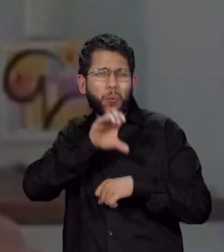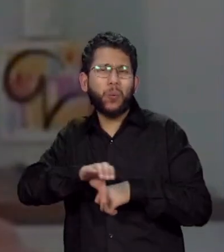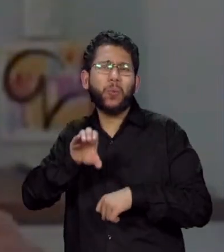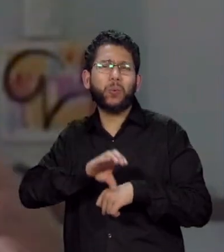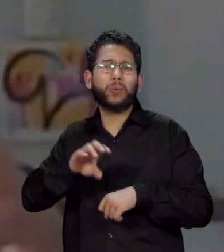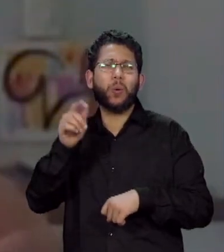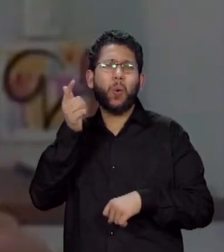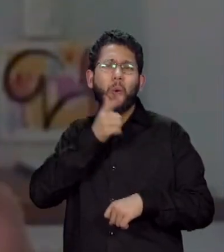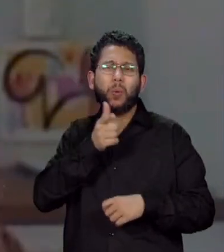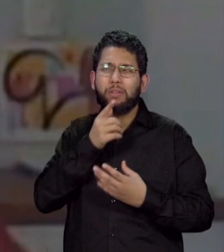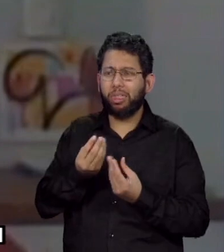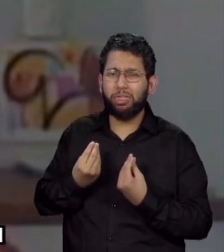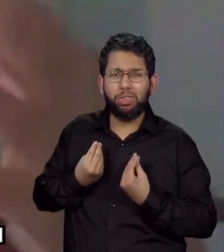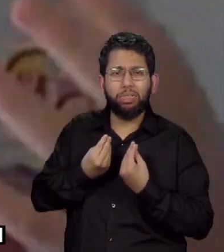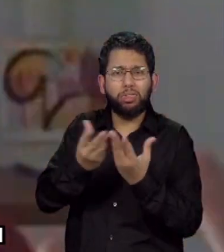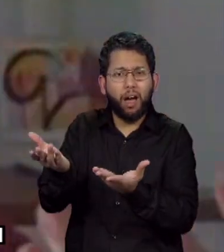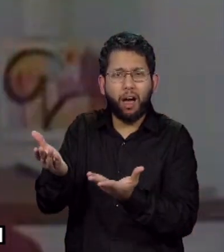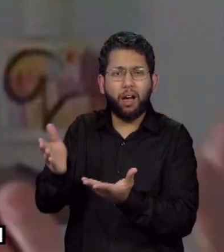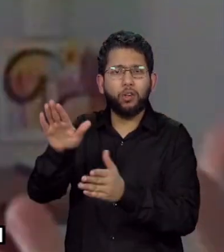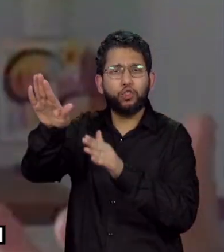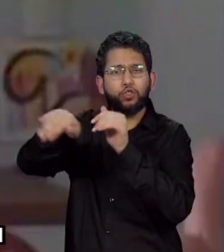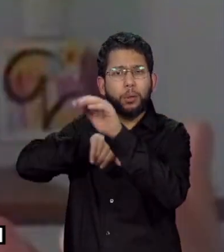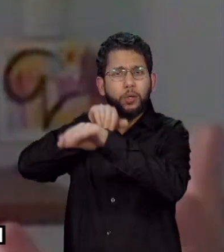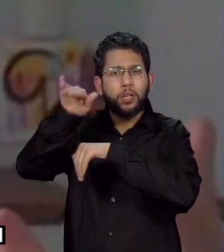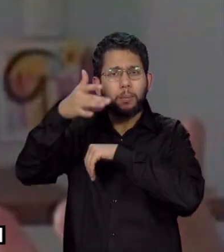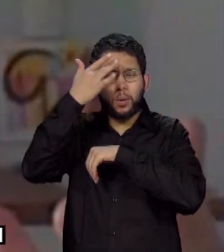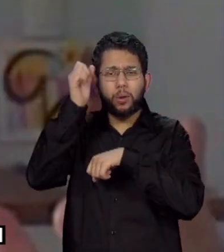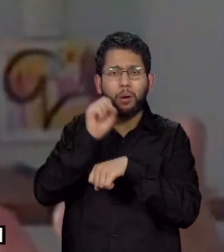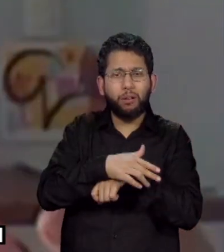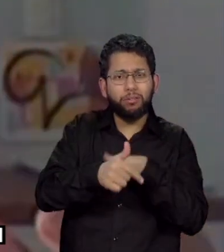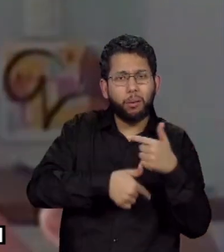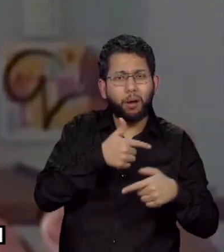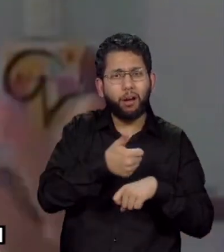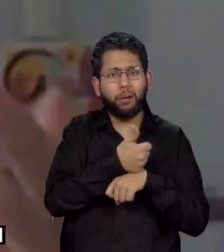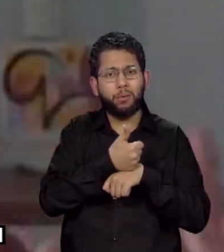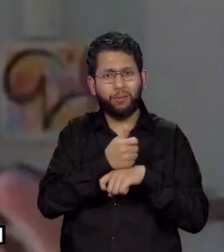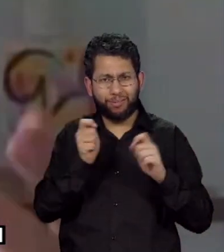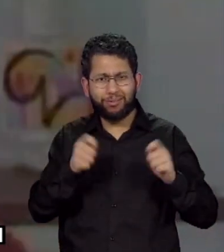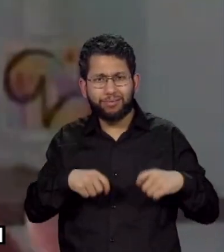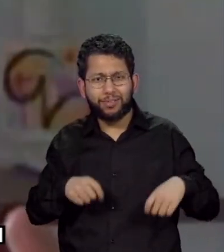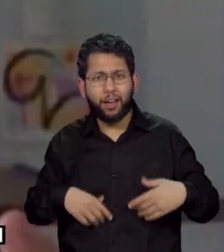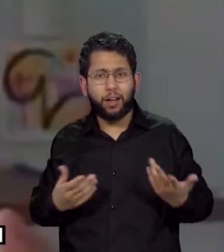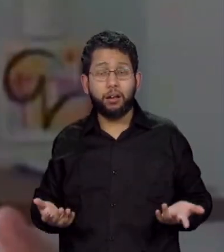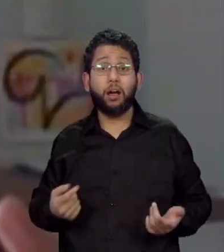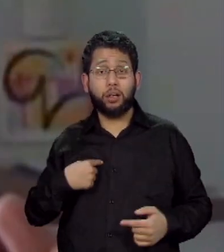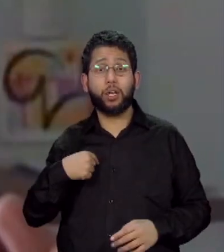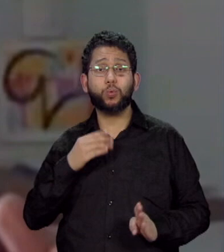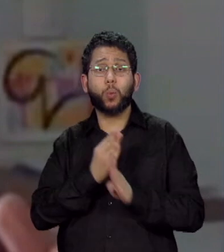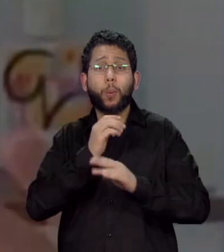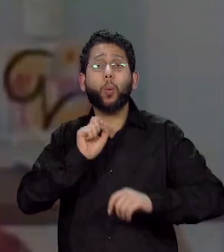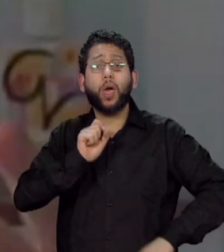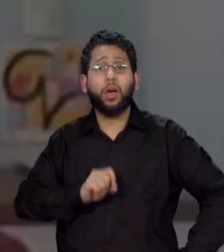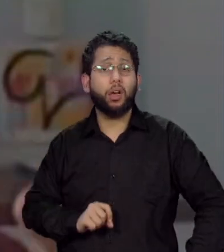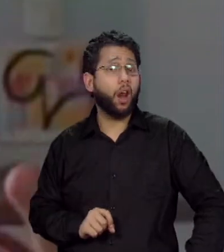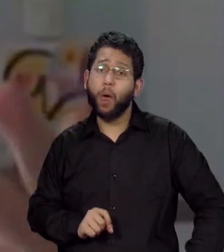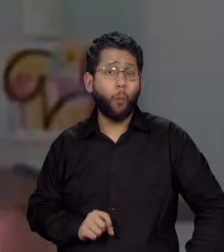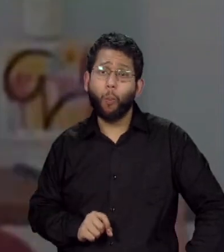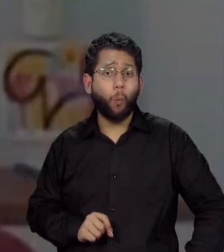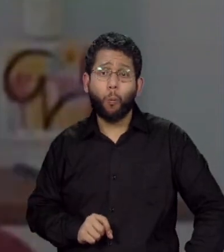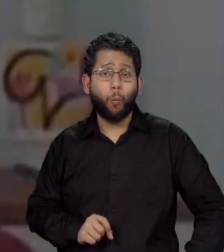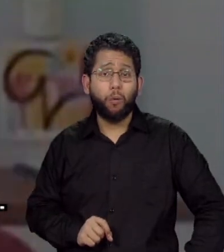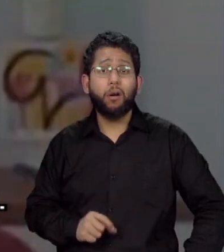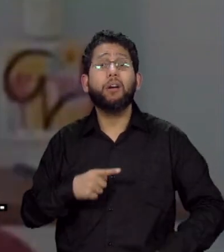conseguem ofertar a mão de obra necessária para essas empresas? E a gente descobriu que não, que essas empresas